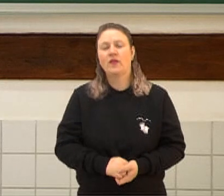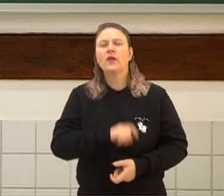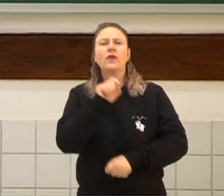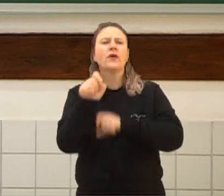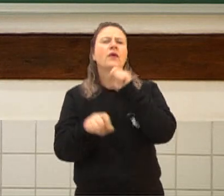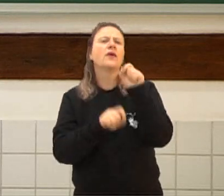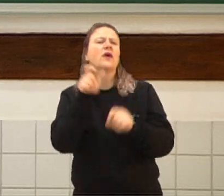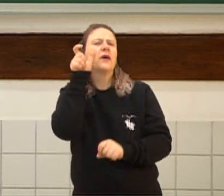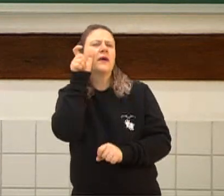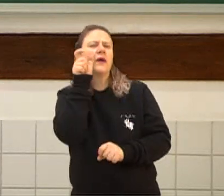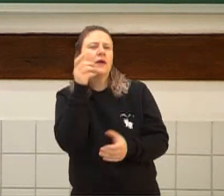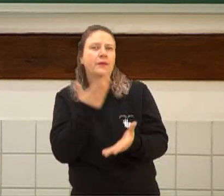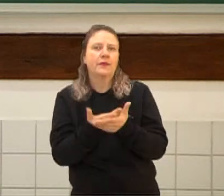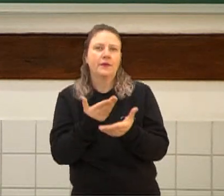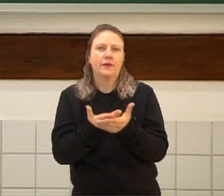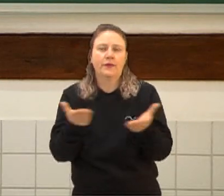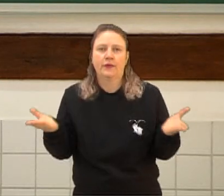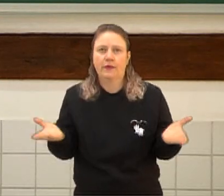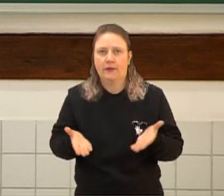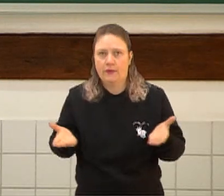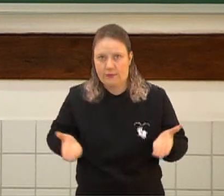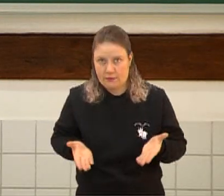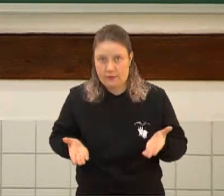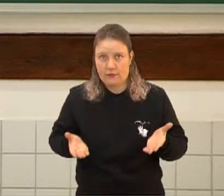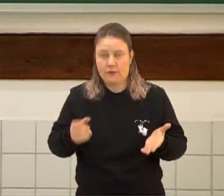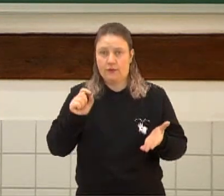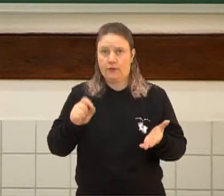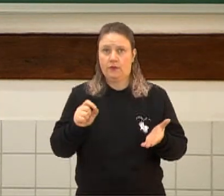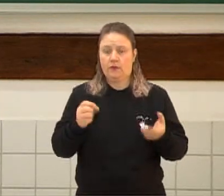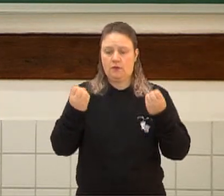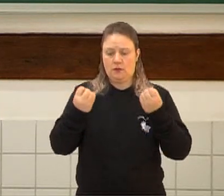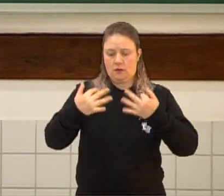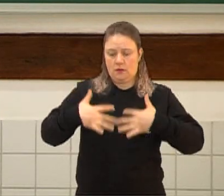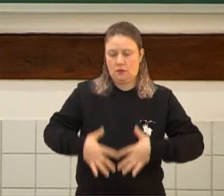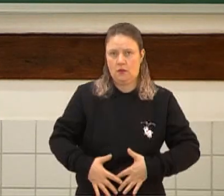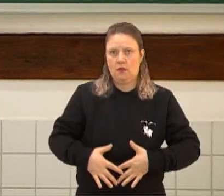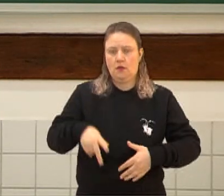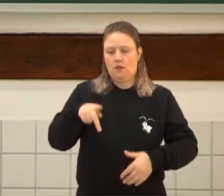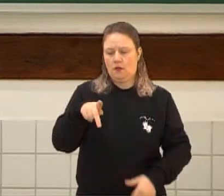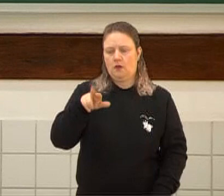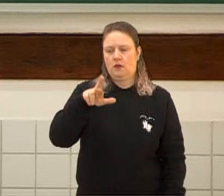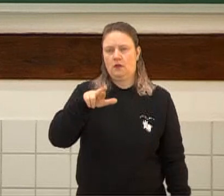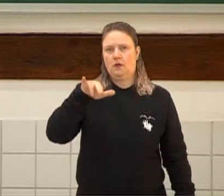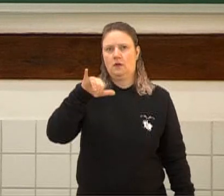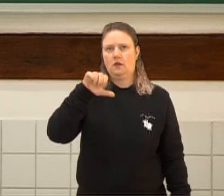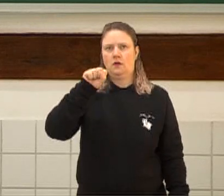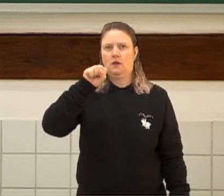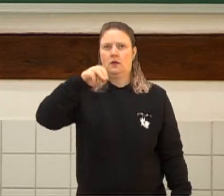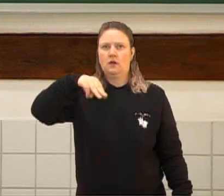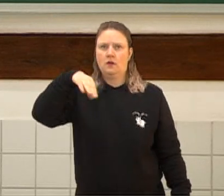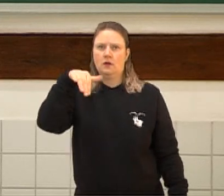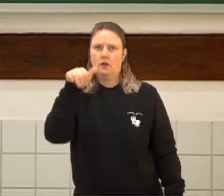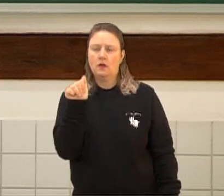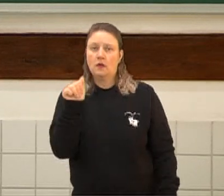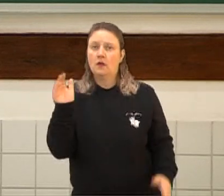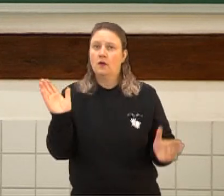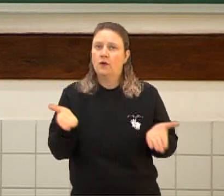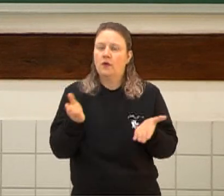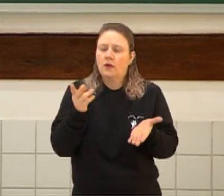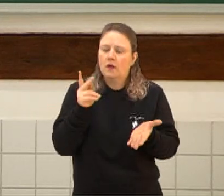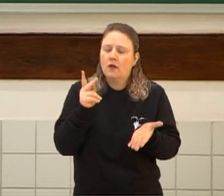nós vimos na aula de hoje? Hoje nós trabalhamos um pouquinho mais com os prismas. Na verdade, essa nossa aula de